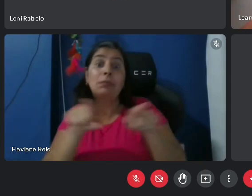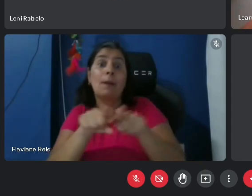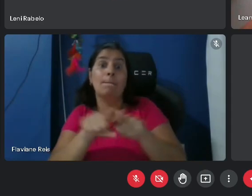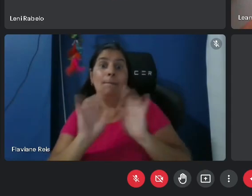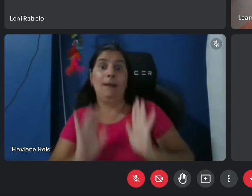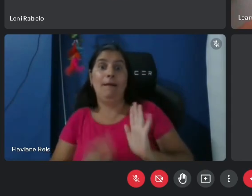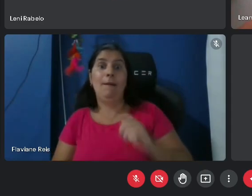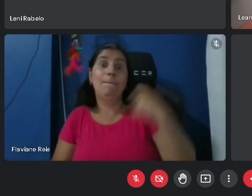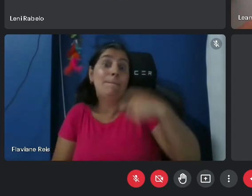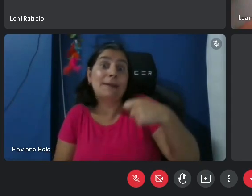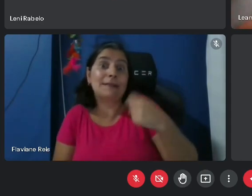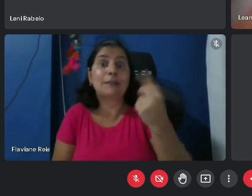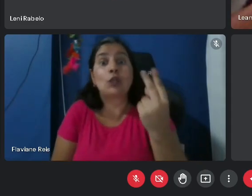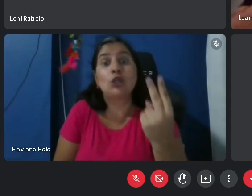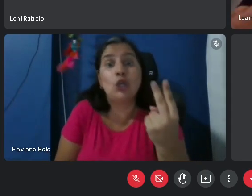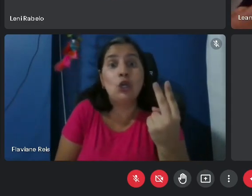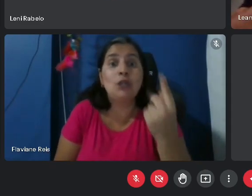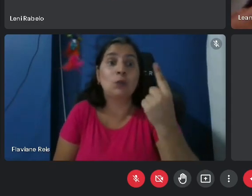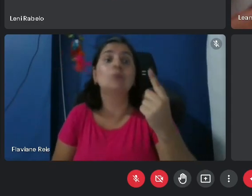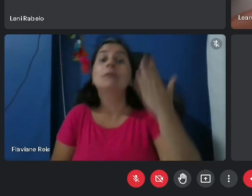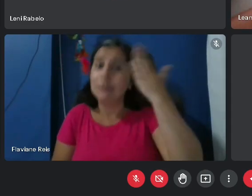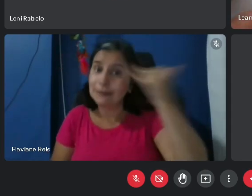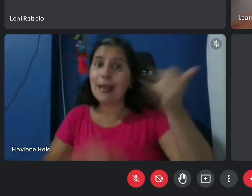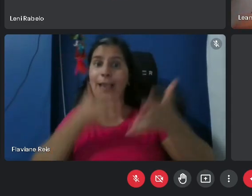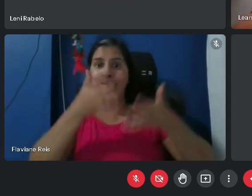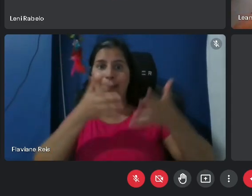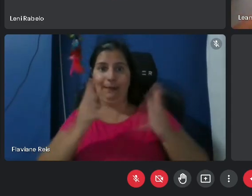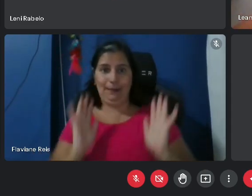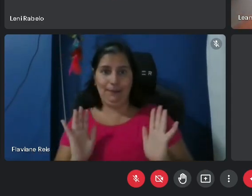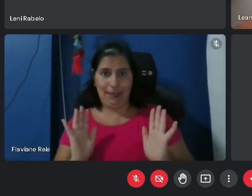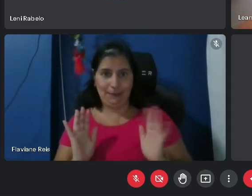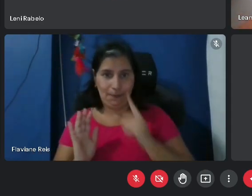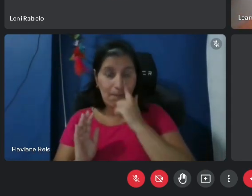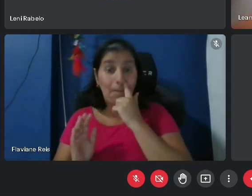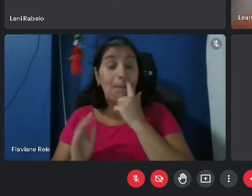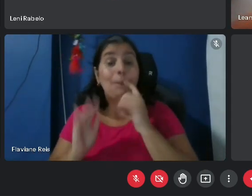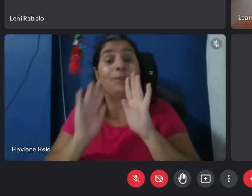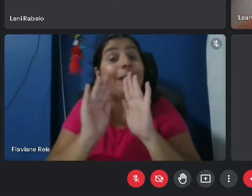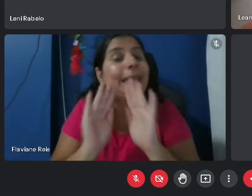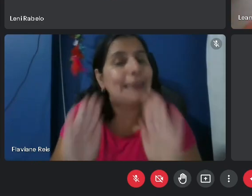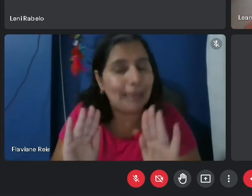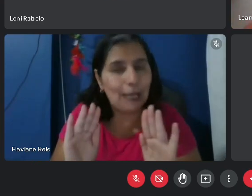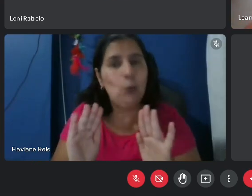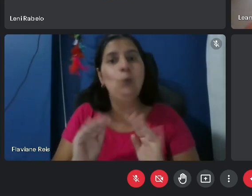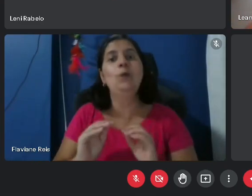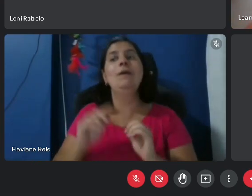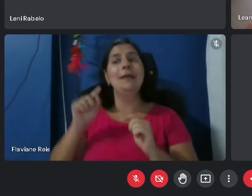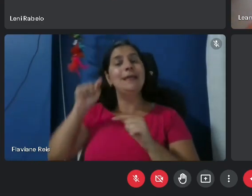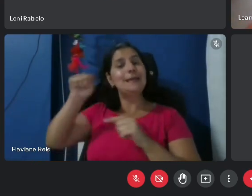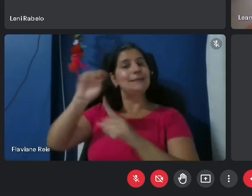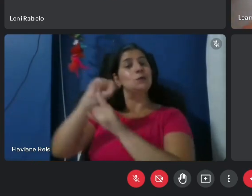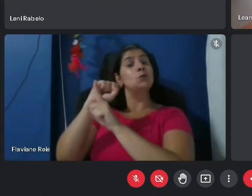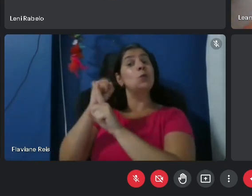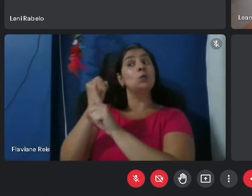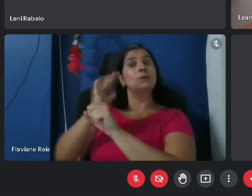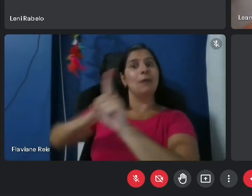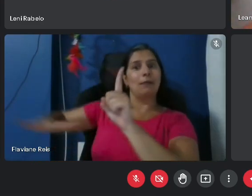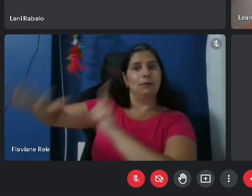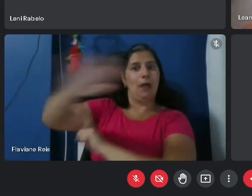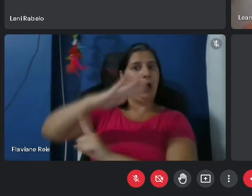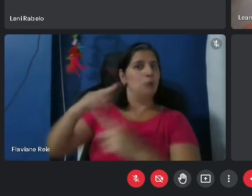Então, na questão jurídica, né? Precisa ter duas pessoas que saibam, que tenham conhecimento dessa